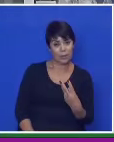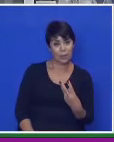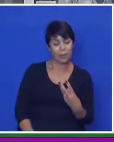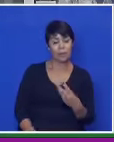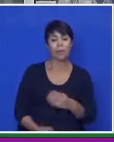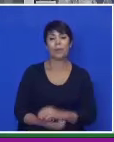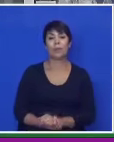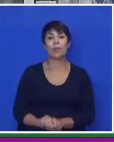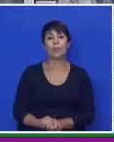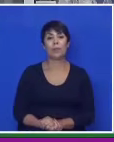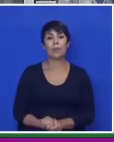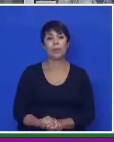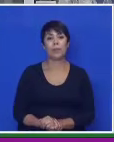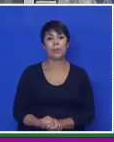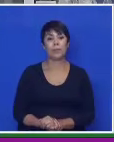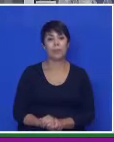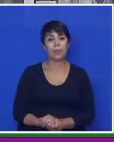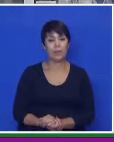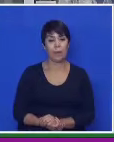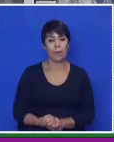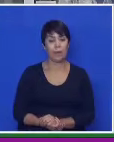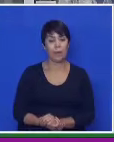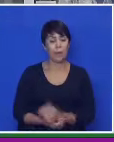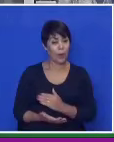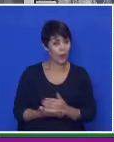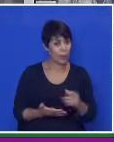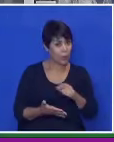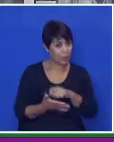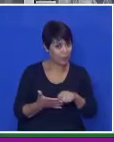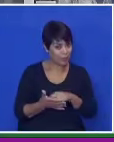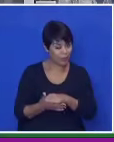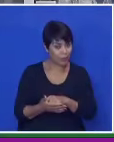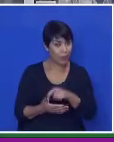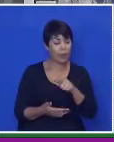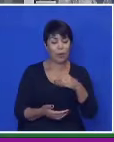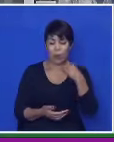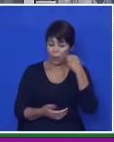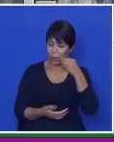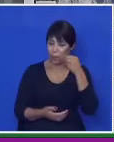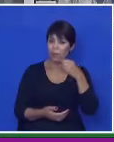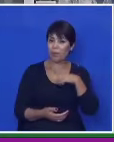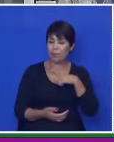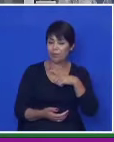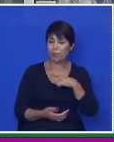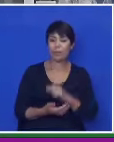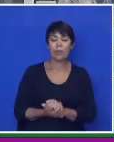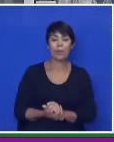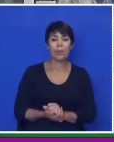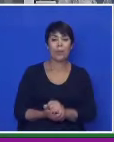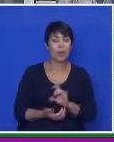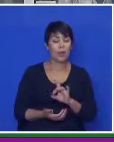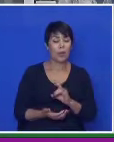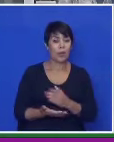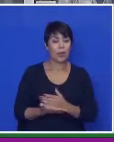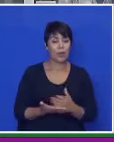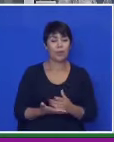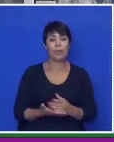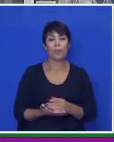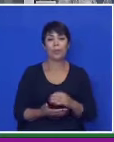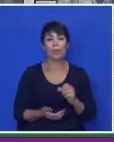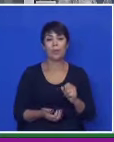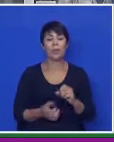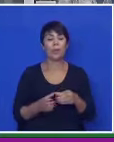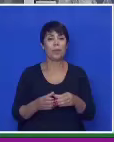número 03. E aí, começou marcando. Você ainda tem chances. O sorteio está só começando. Bola